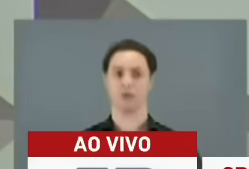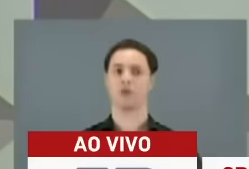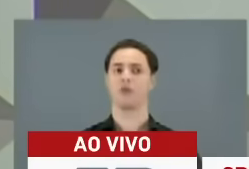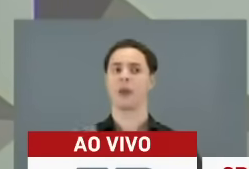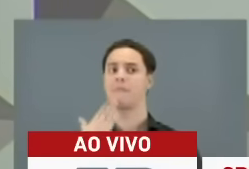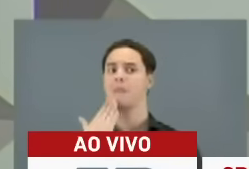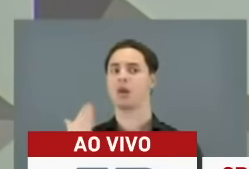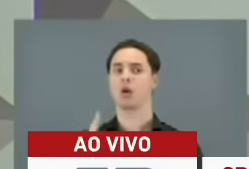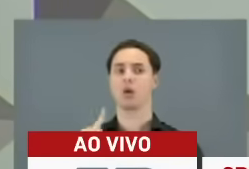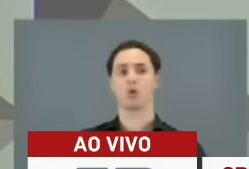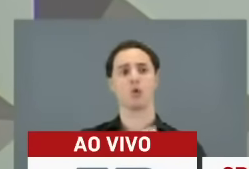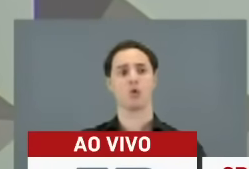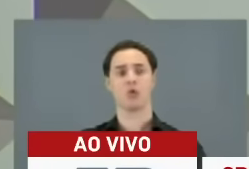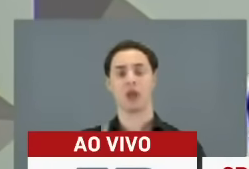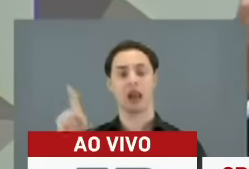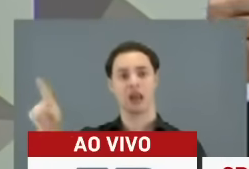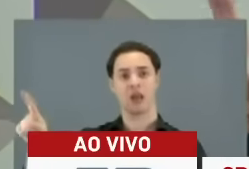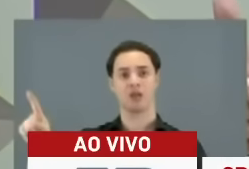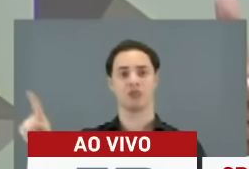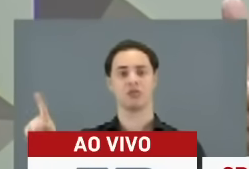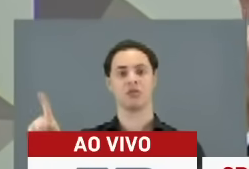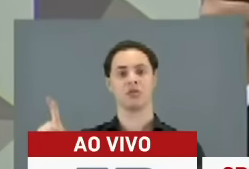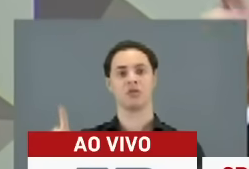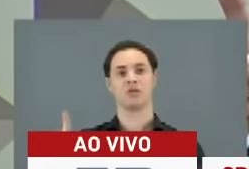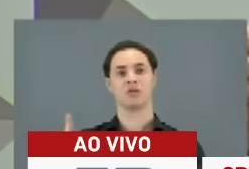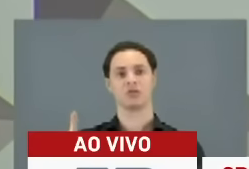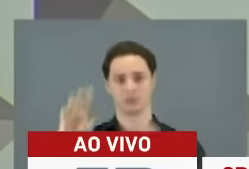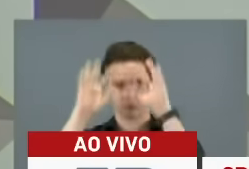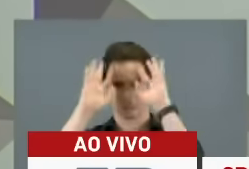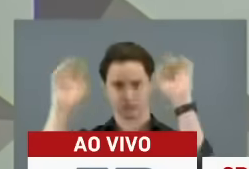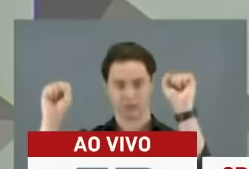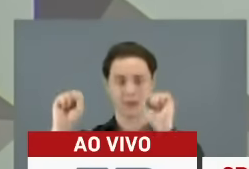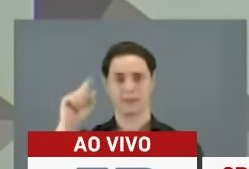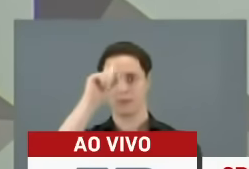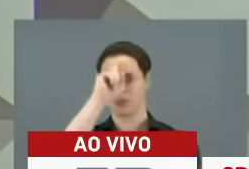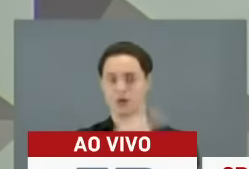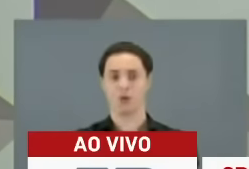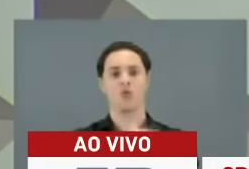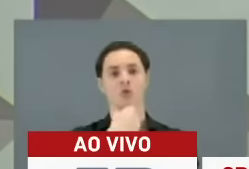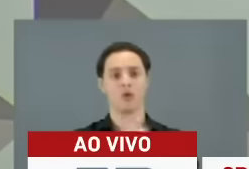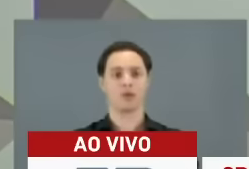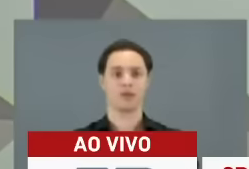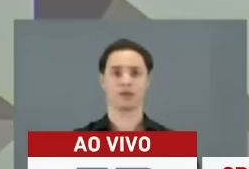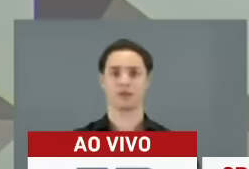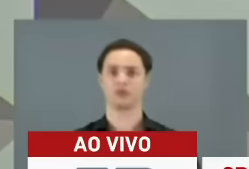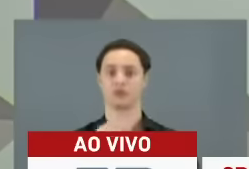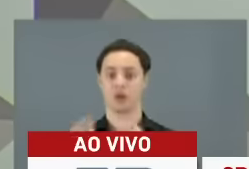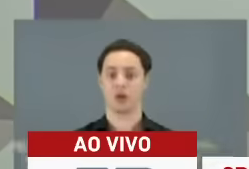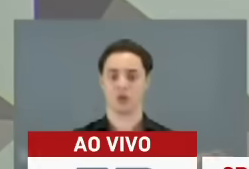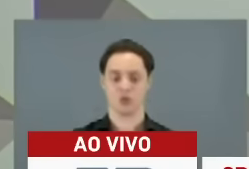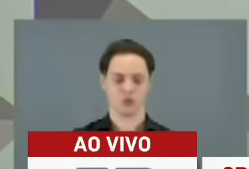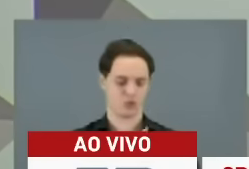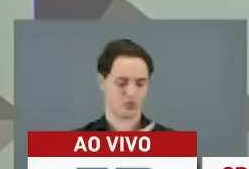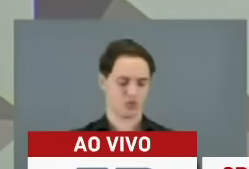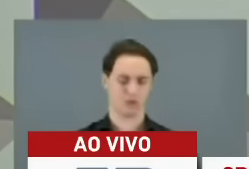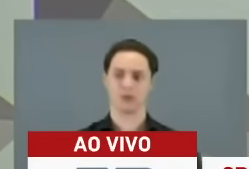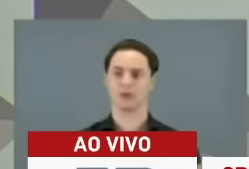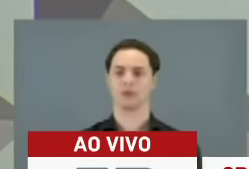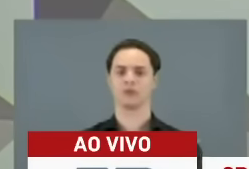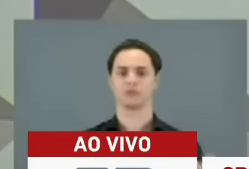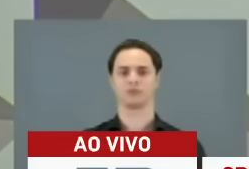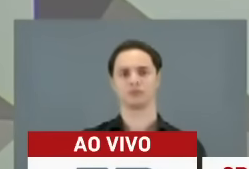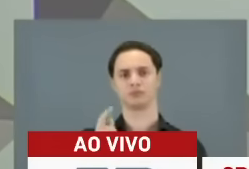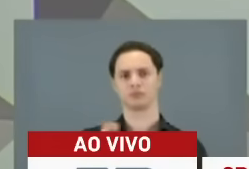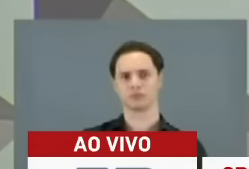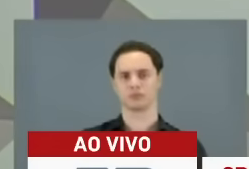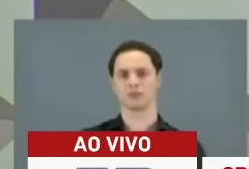ordem para que o Supremo solicite, determine ao ministro que sejam entregues esses documentos. Então, essa decisão é a